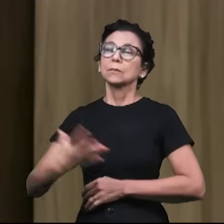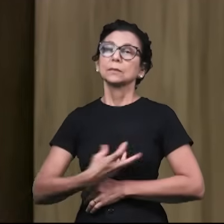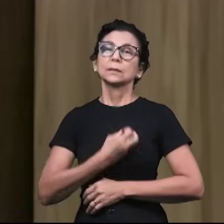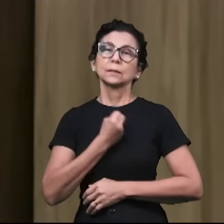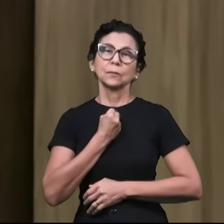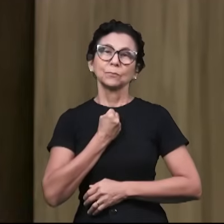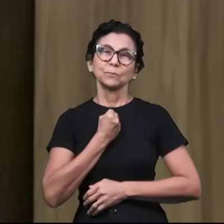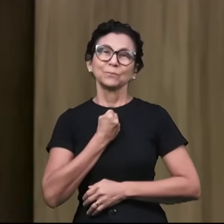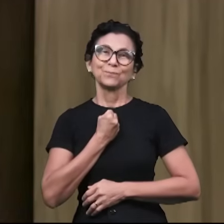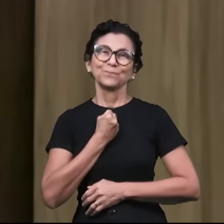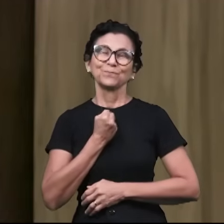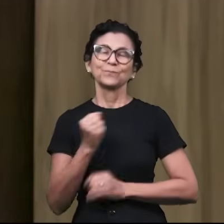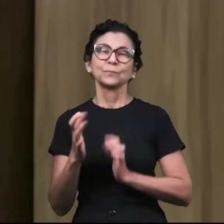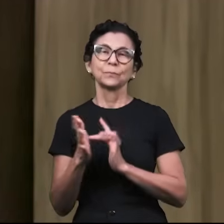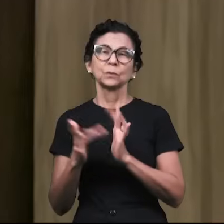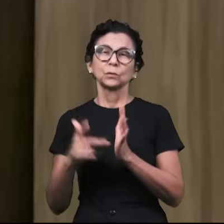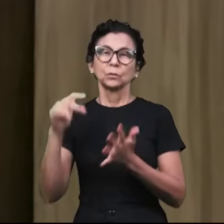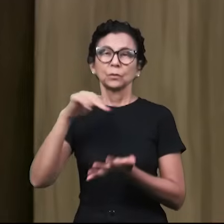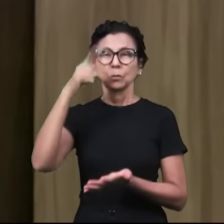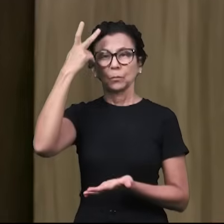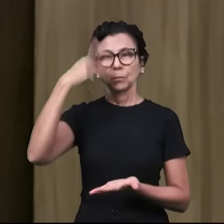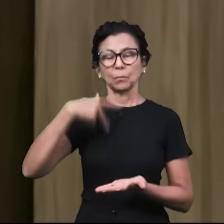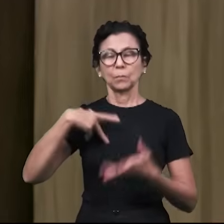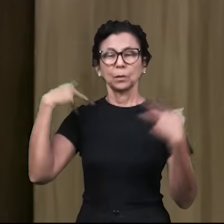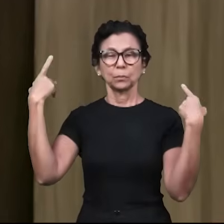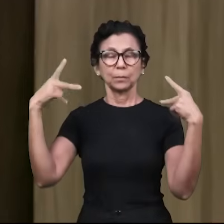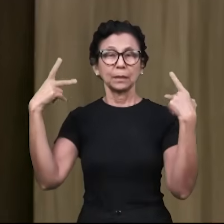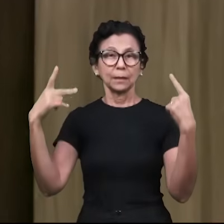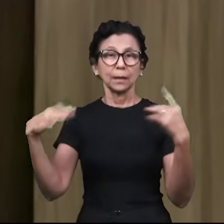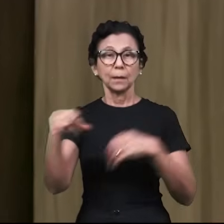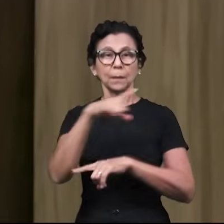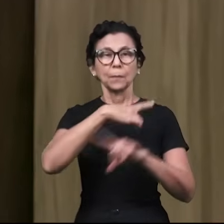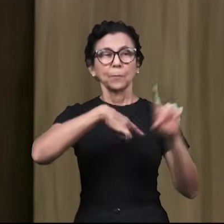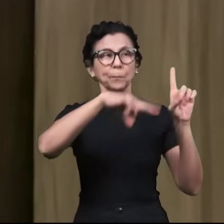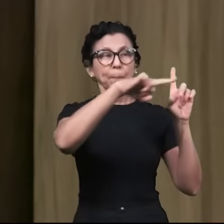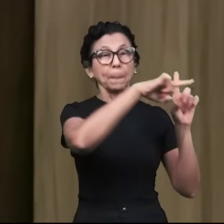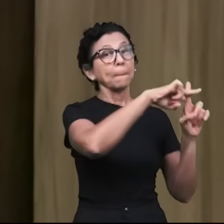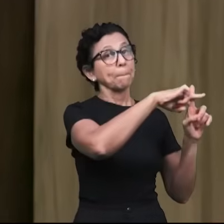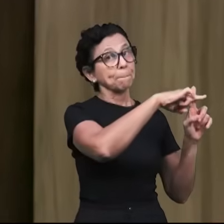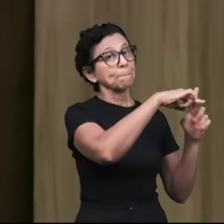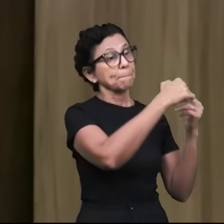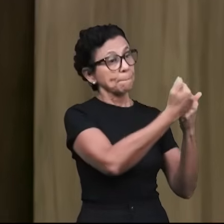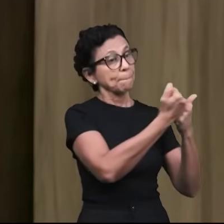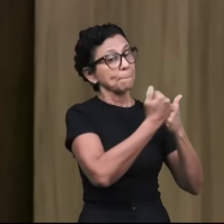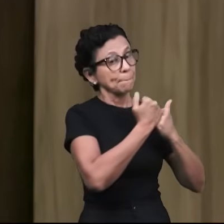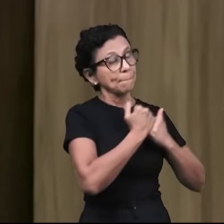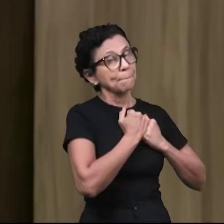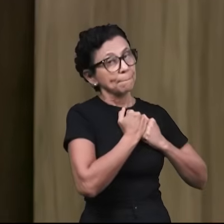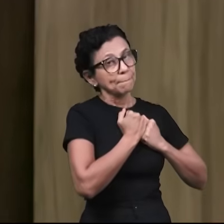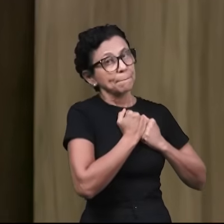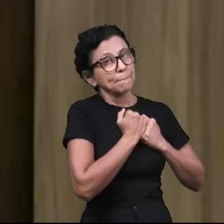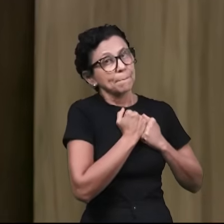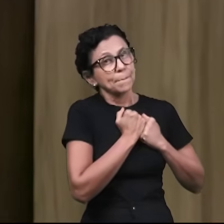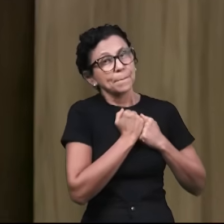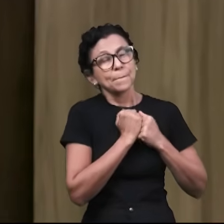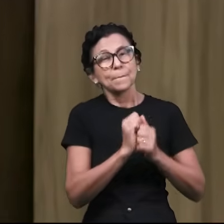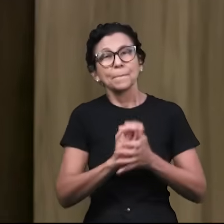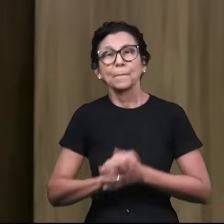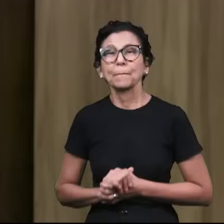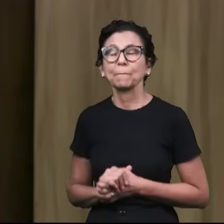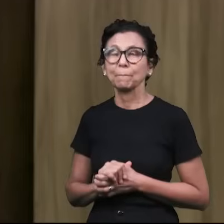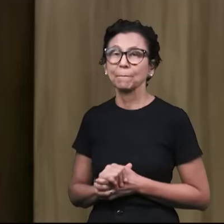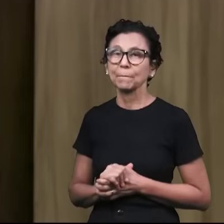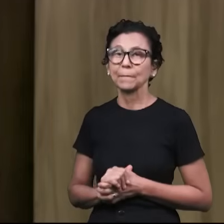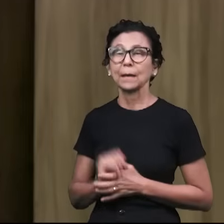Amém. e registrar com a sua morte no Calvário, pagar o preço com a sua morte no Calvário, era a essência da mensagem de Jesus.